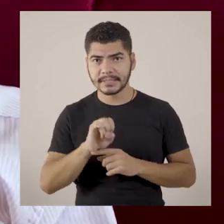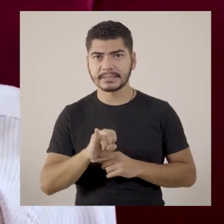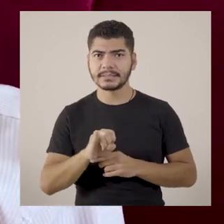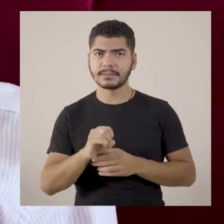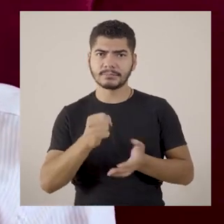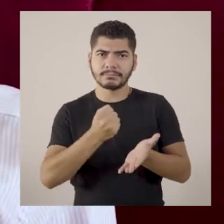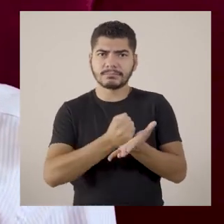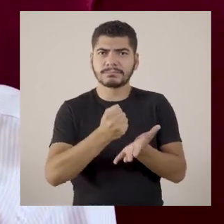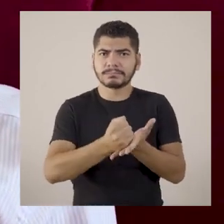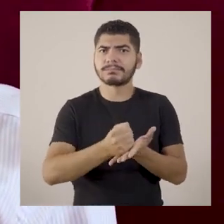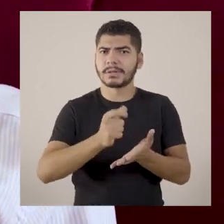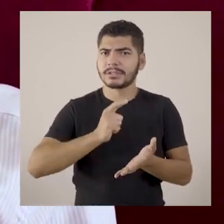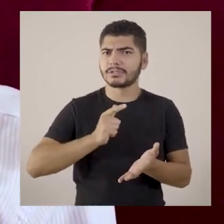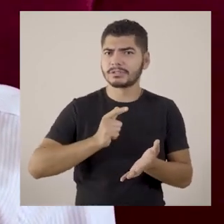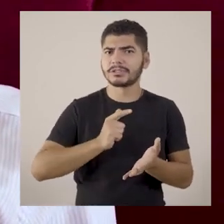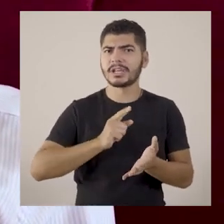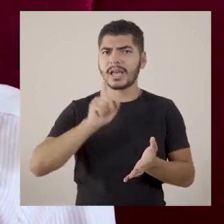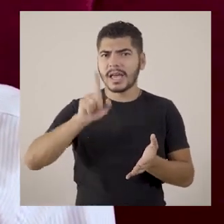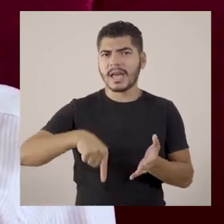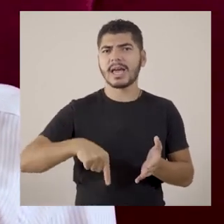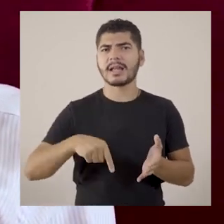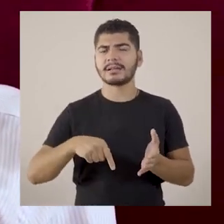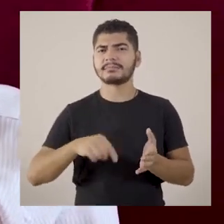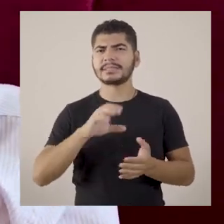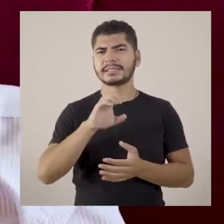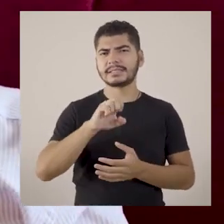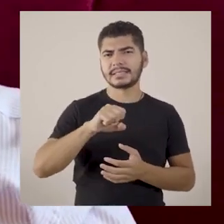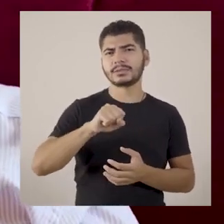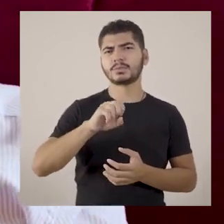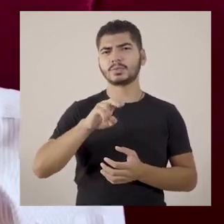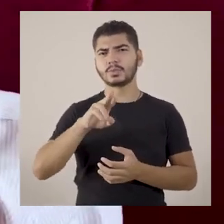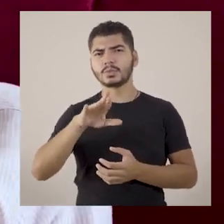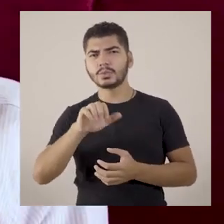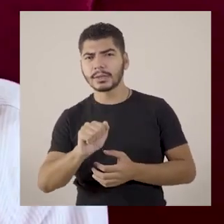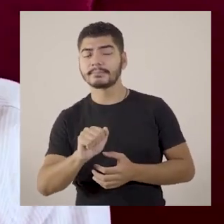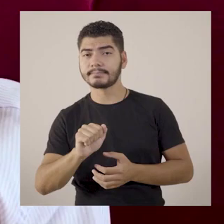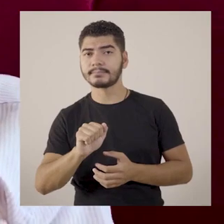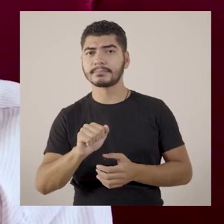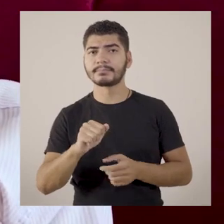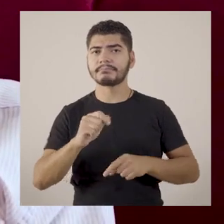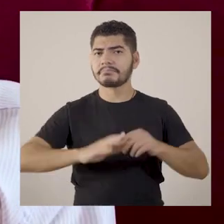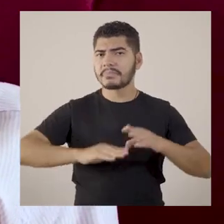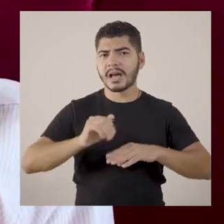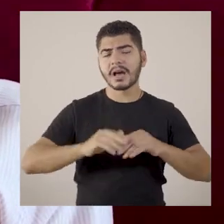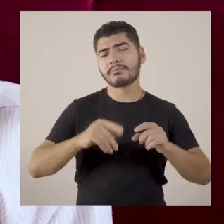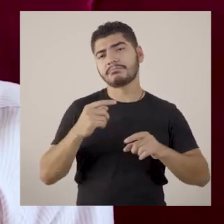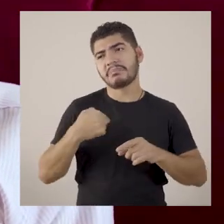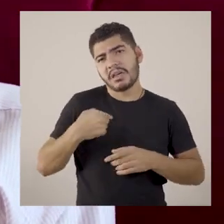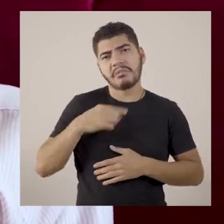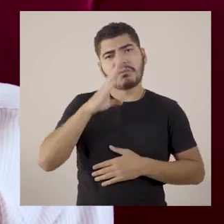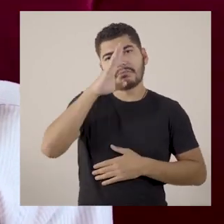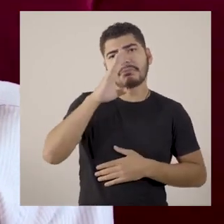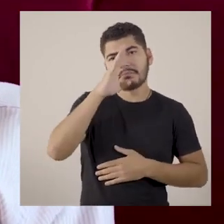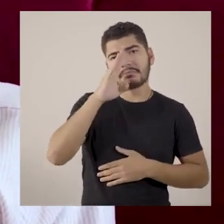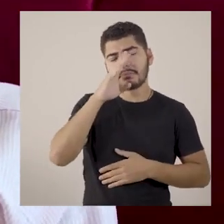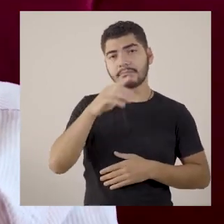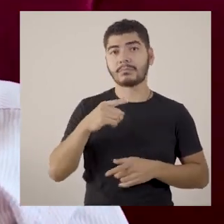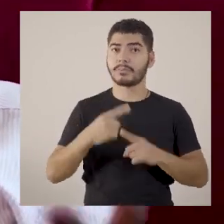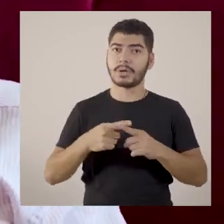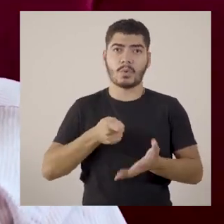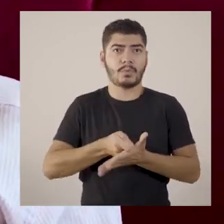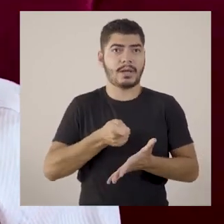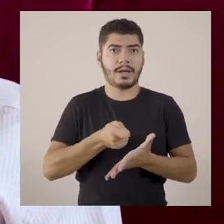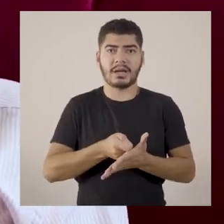senão, censura mesmo. Eu tenho censura nessa parte, mas que era prática, foi um relaxo meu, né? Que